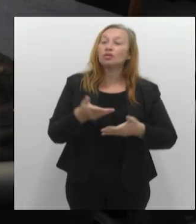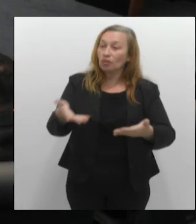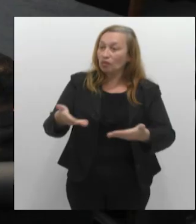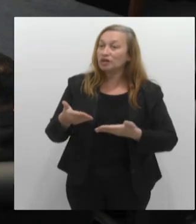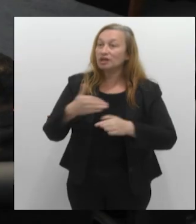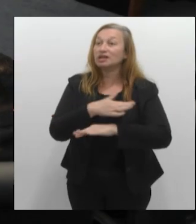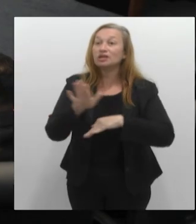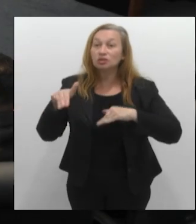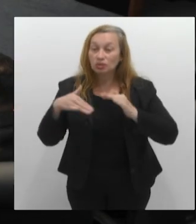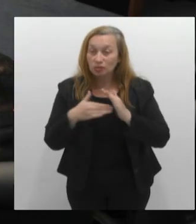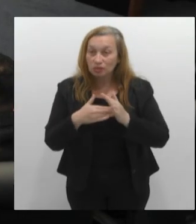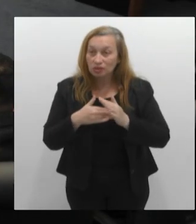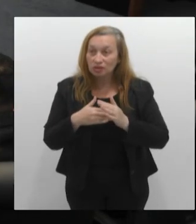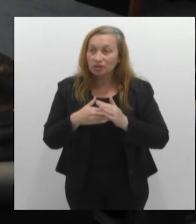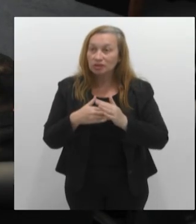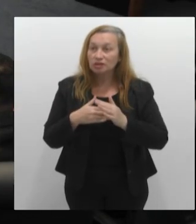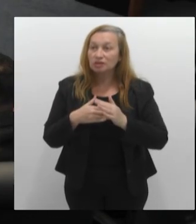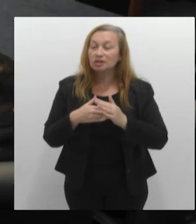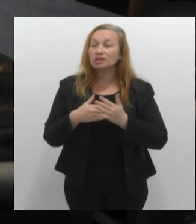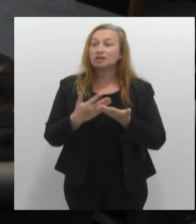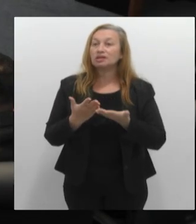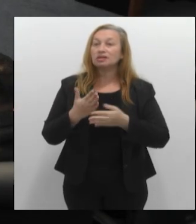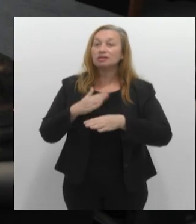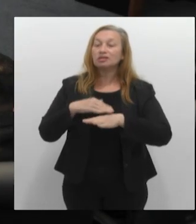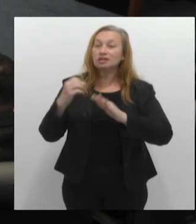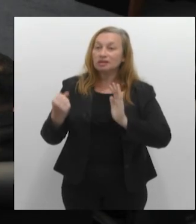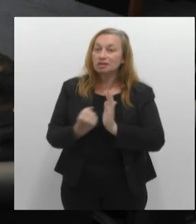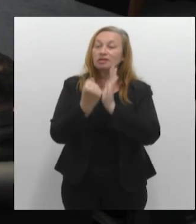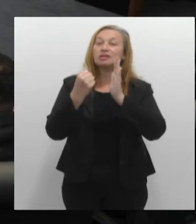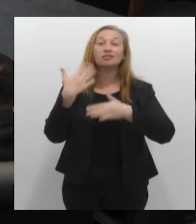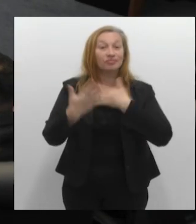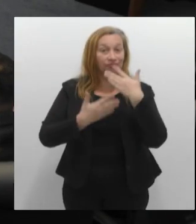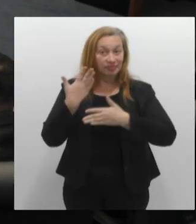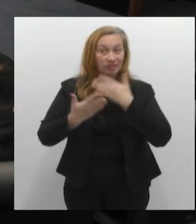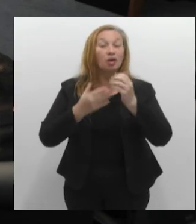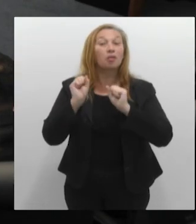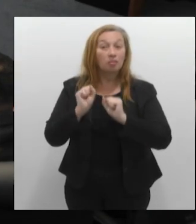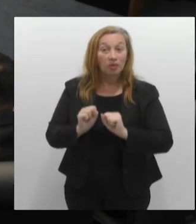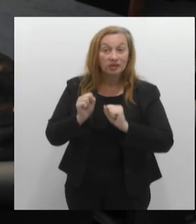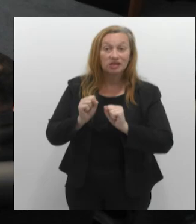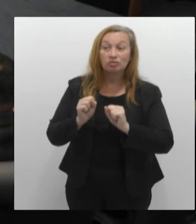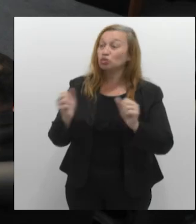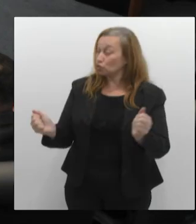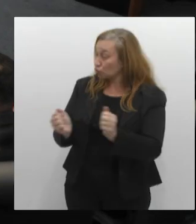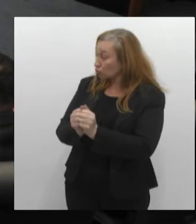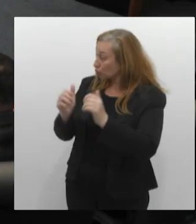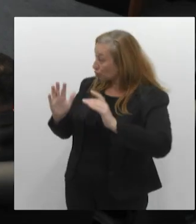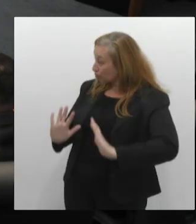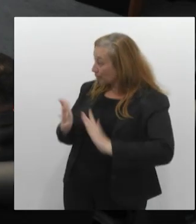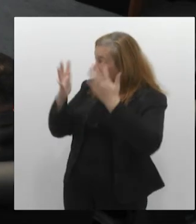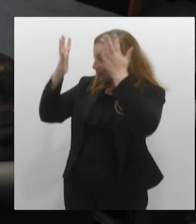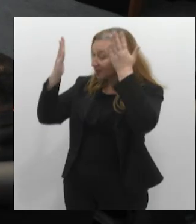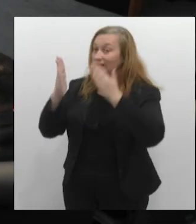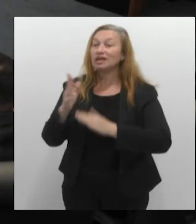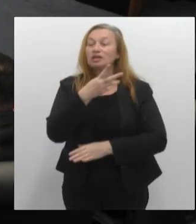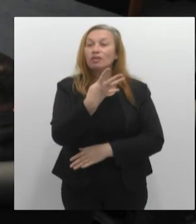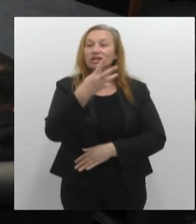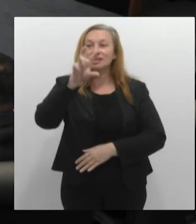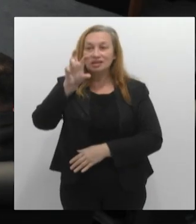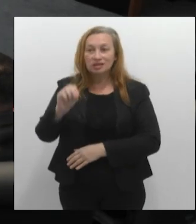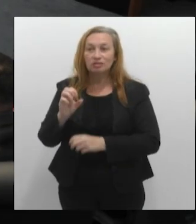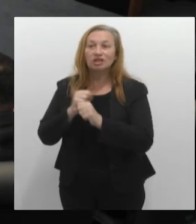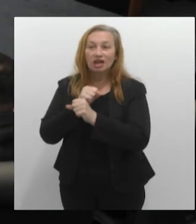a todos que, de uma maneira muito simbólica e alegre, possamos celebrar juntos esses